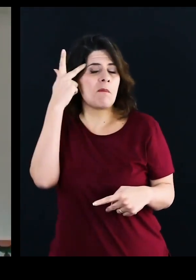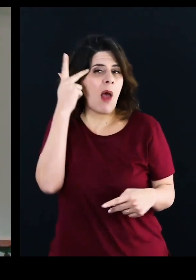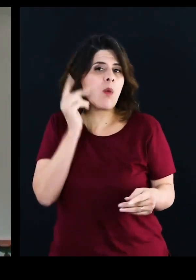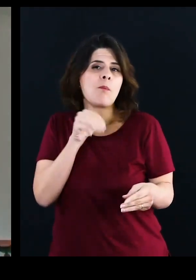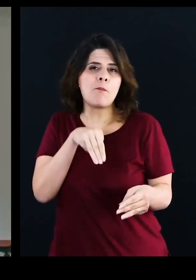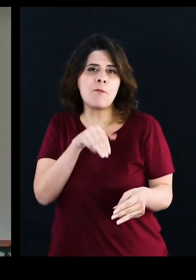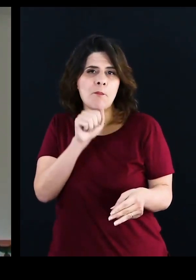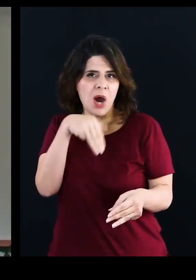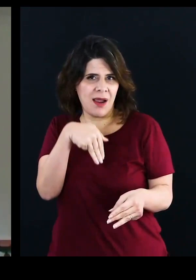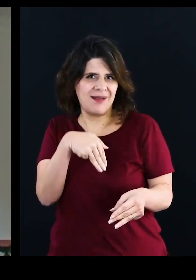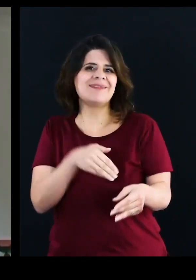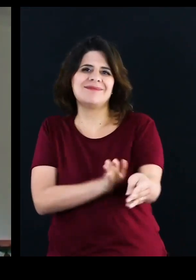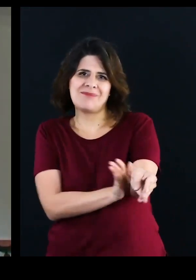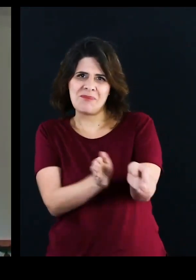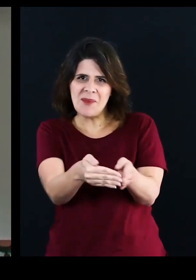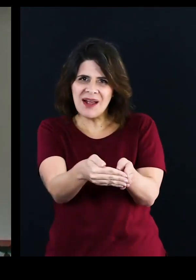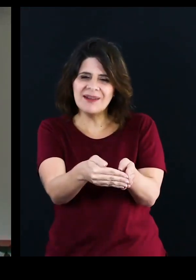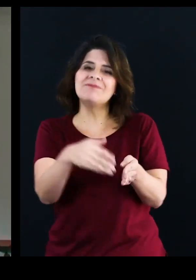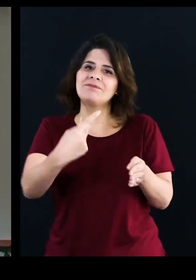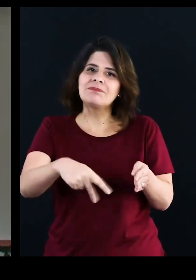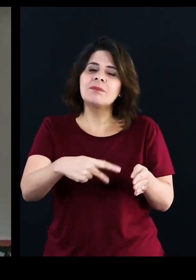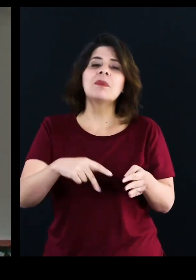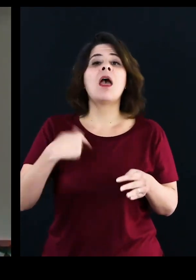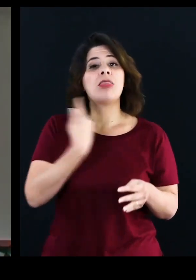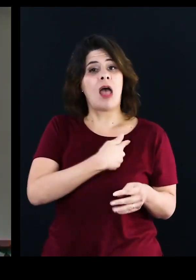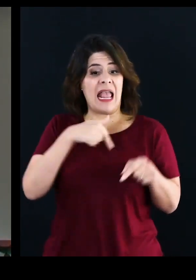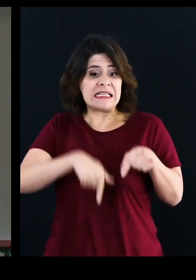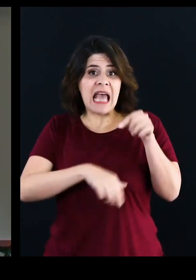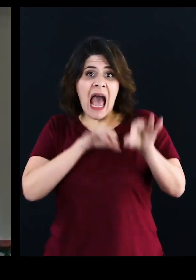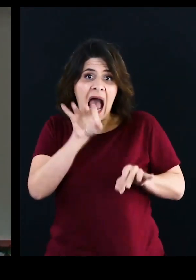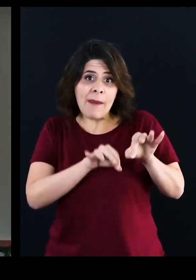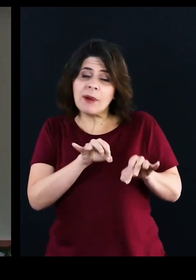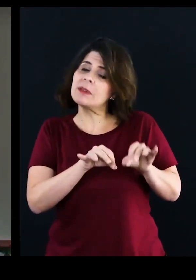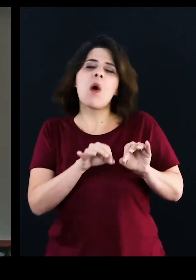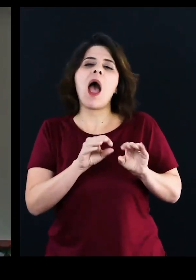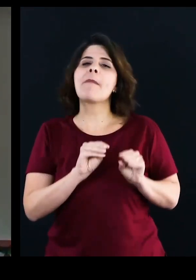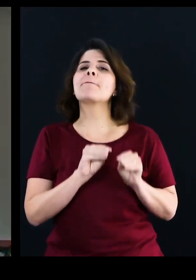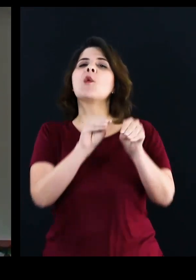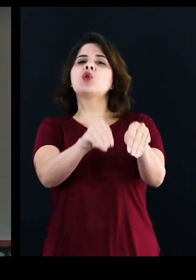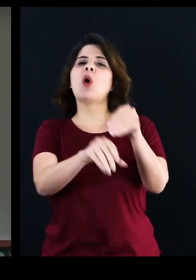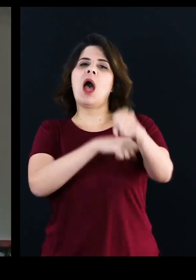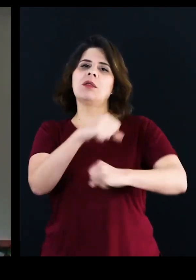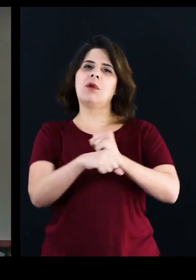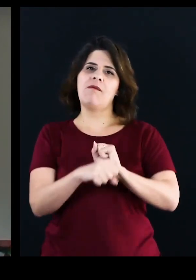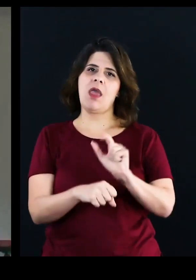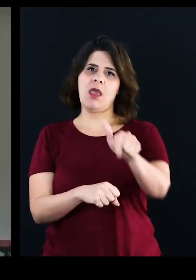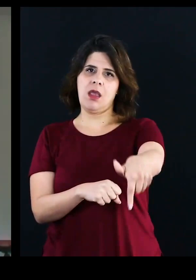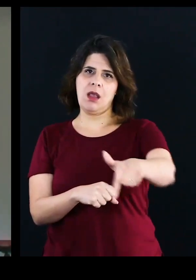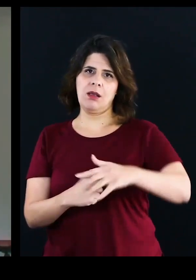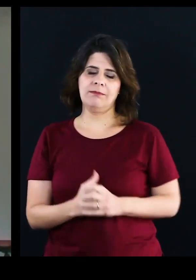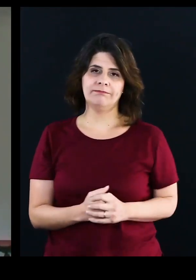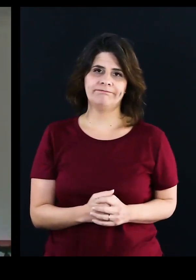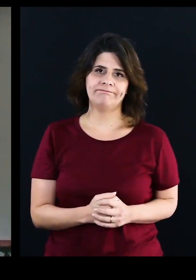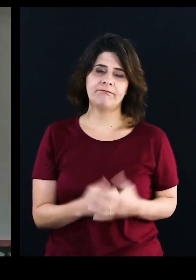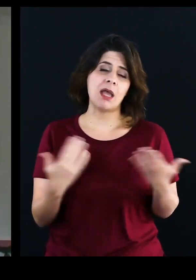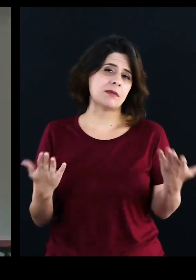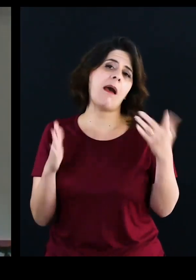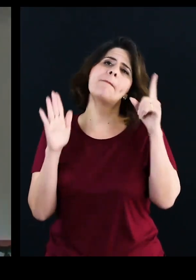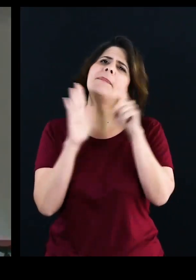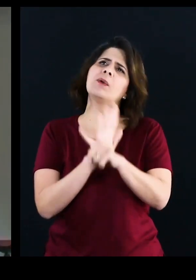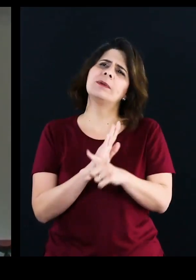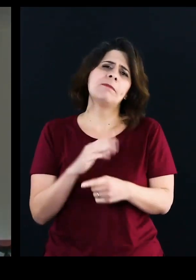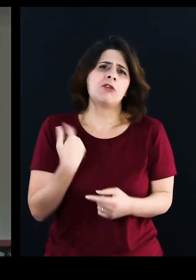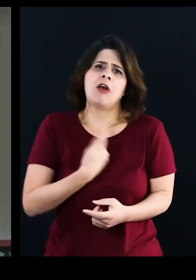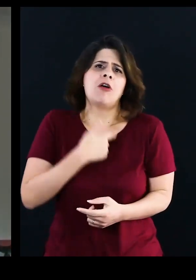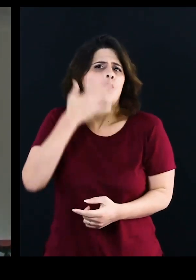vem. Mas, assim, aí tem uma pergunta, Saron, é isso que eu quero, que a gente ainda não sabe. Todas